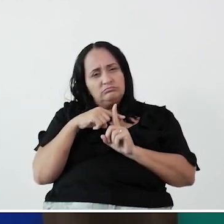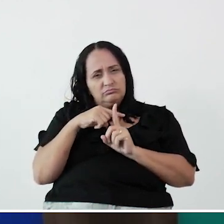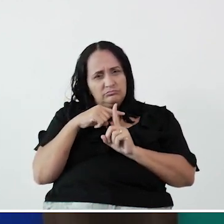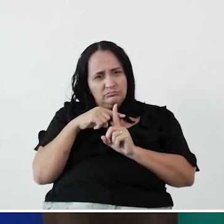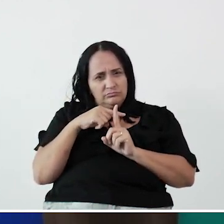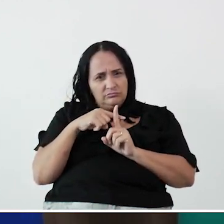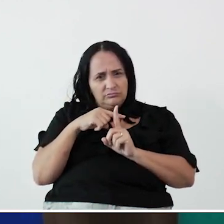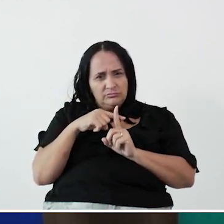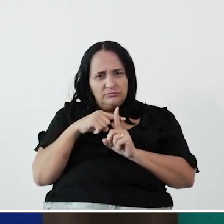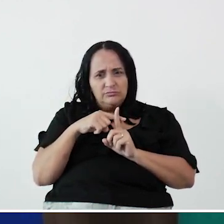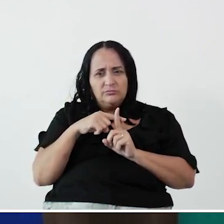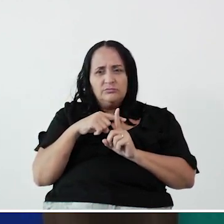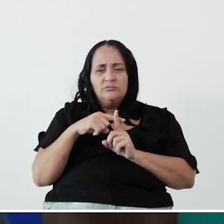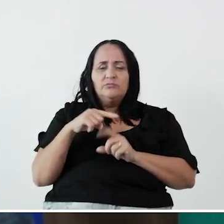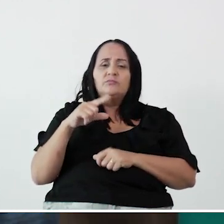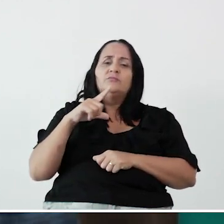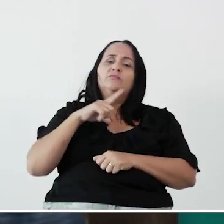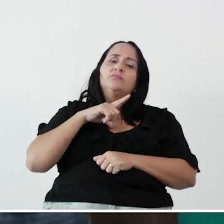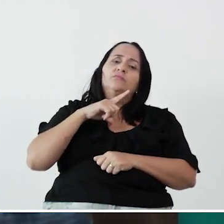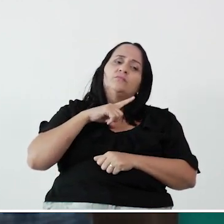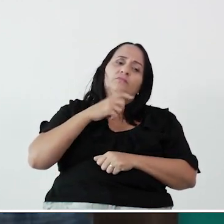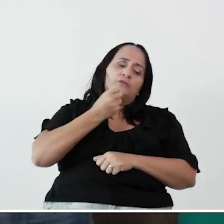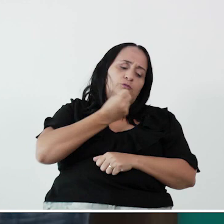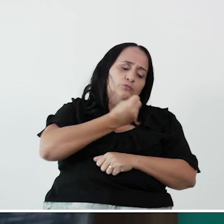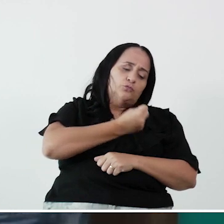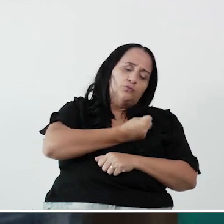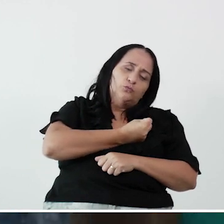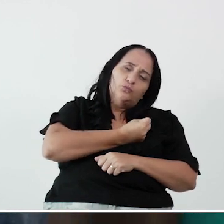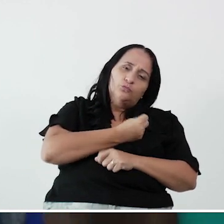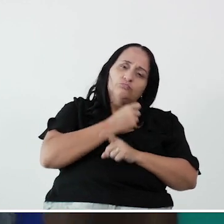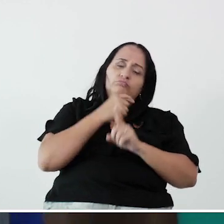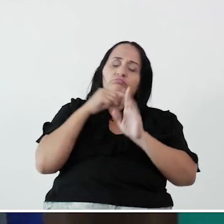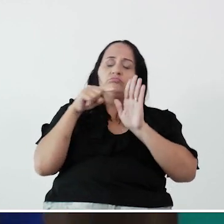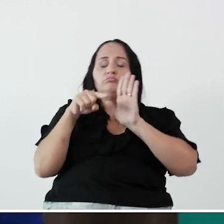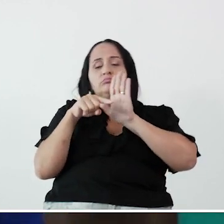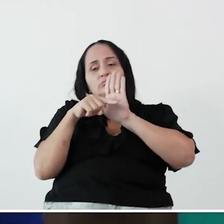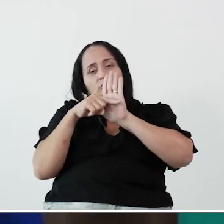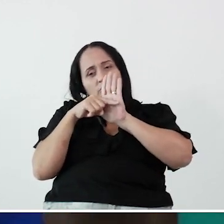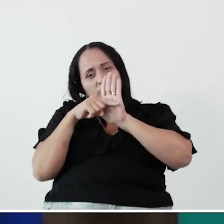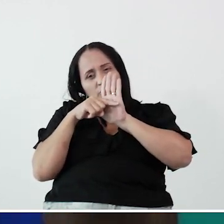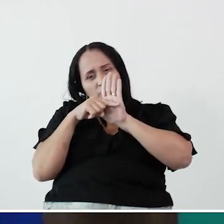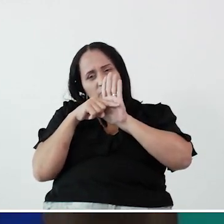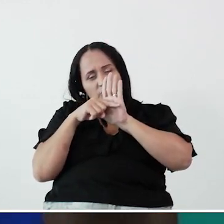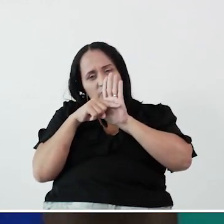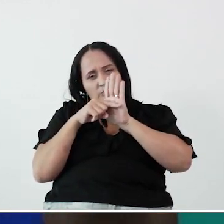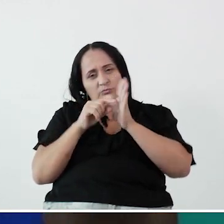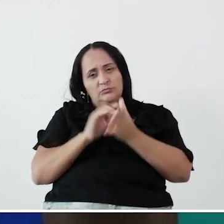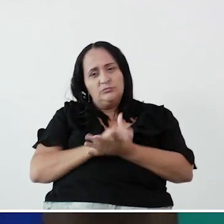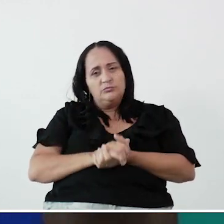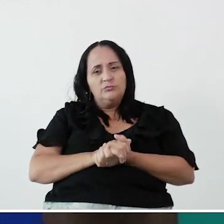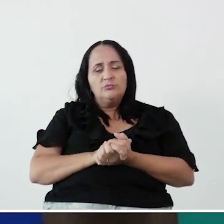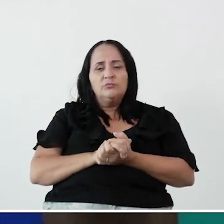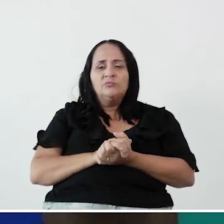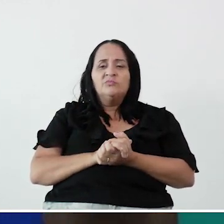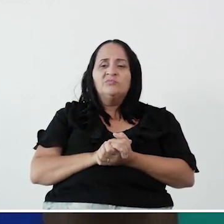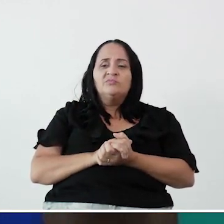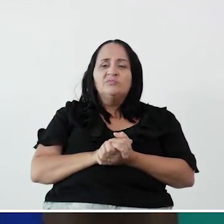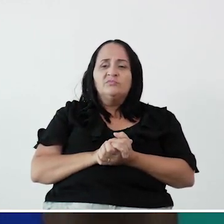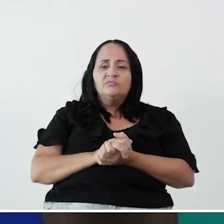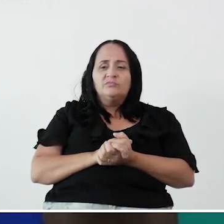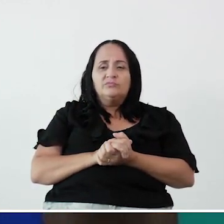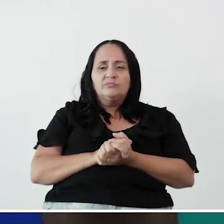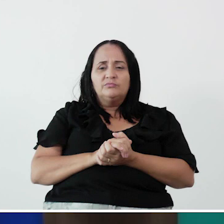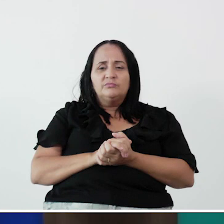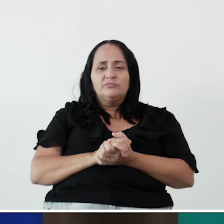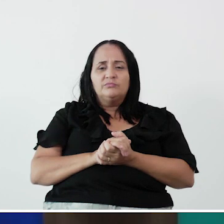e temos os números negativos. Então, em Z, nós vamos encontrar, além